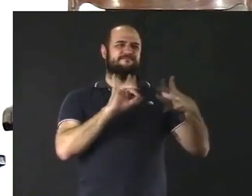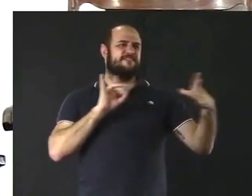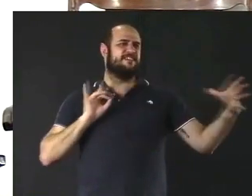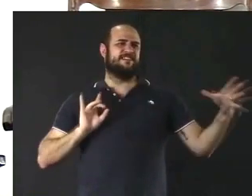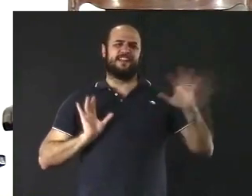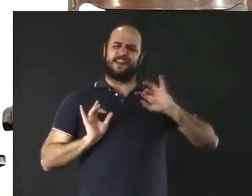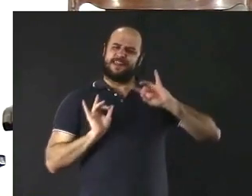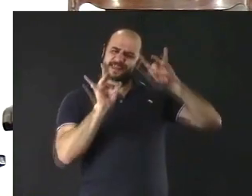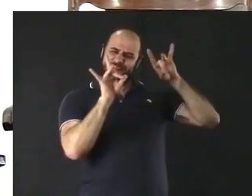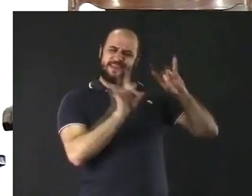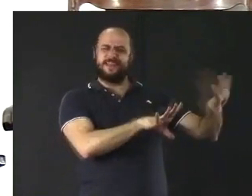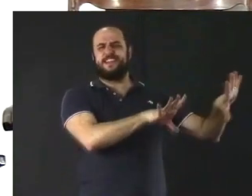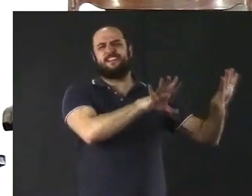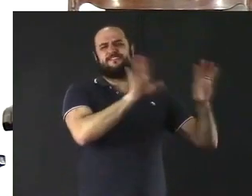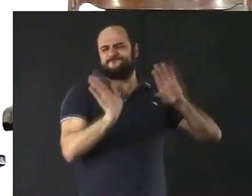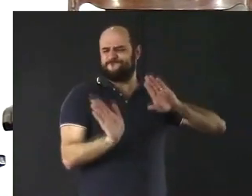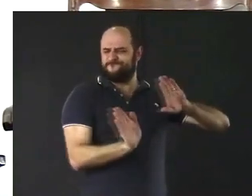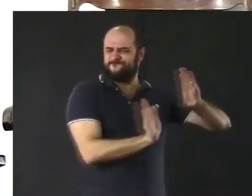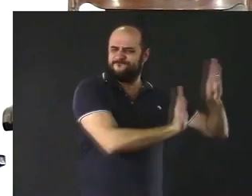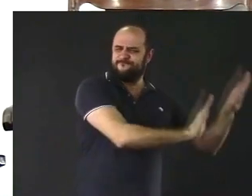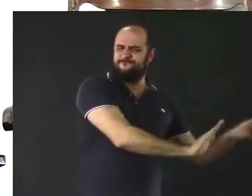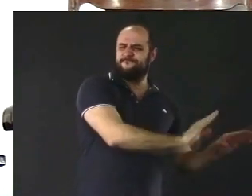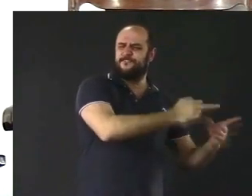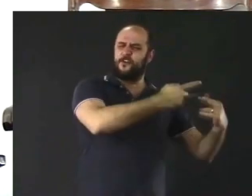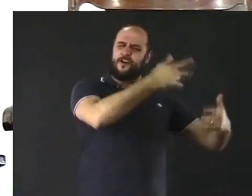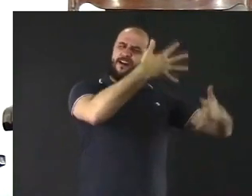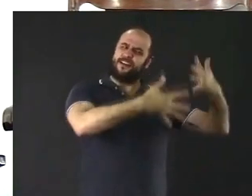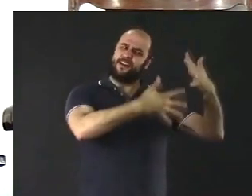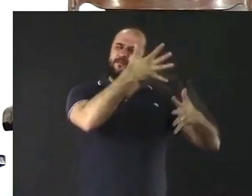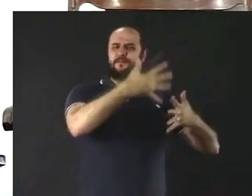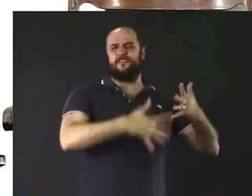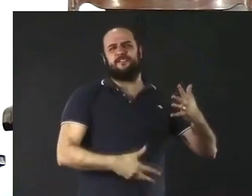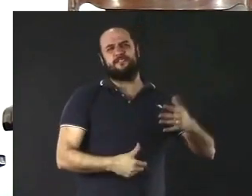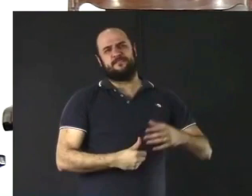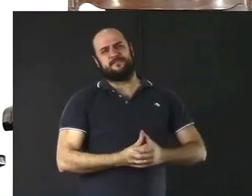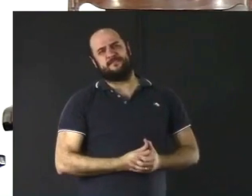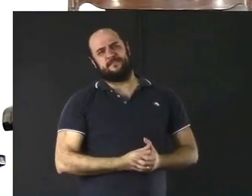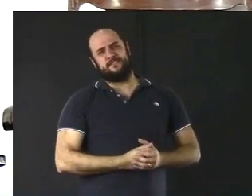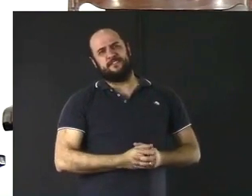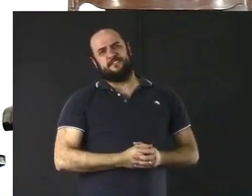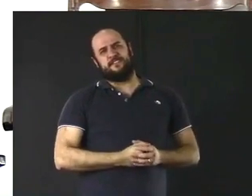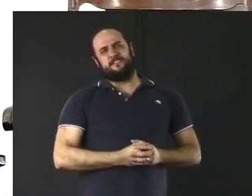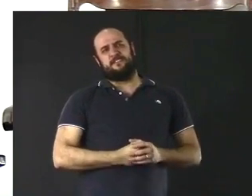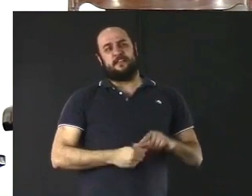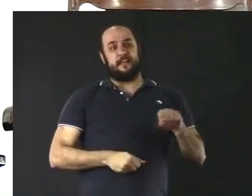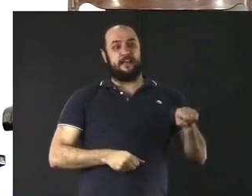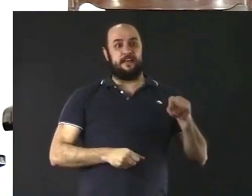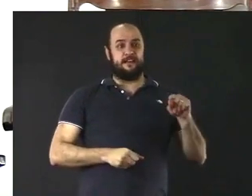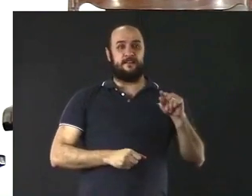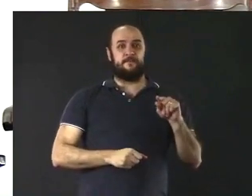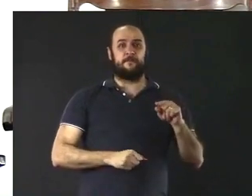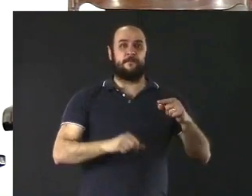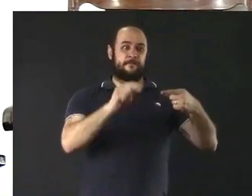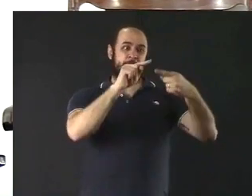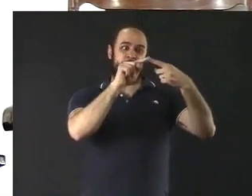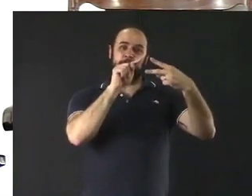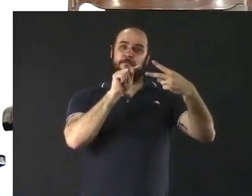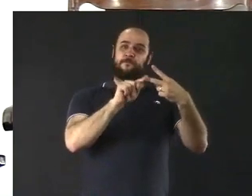temos que deixar de lado o que nos atrapalha. E aqui então o autor destaca essas duas